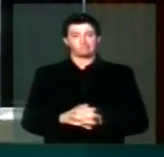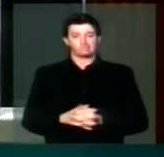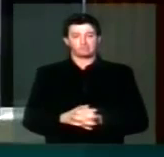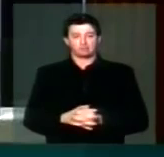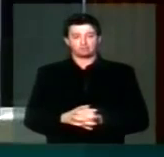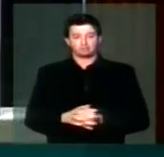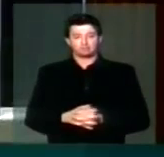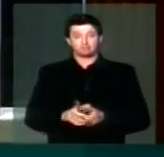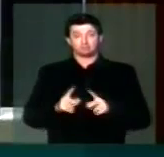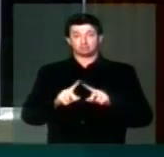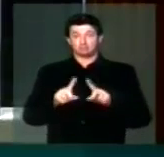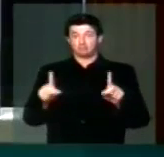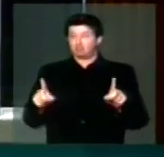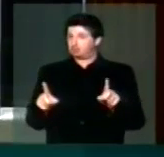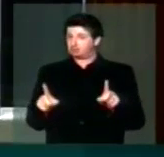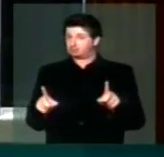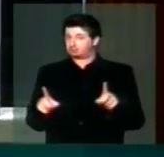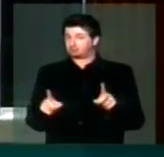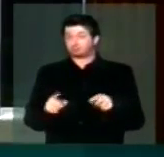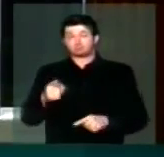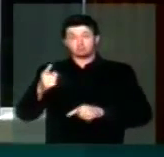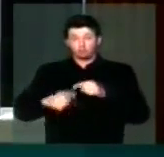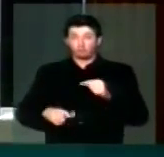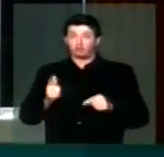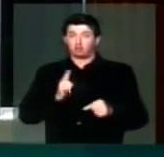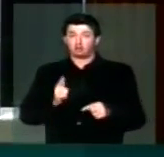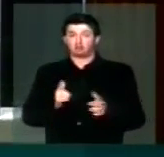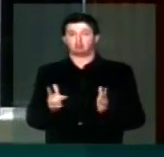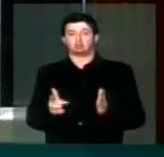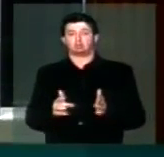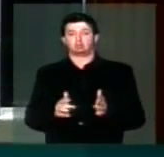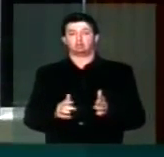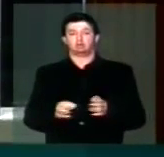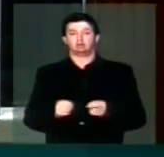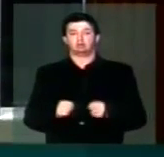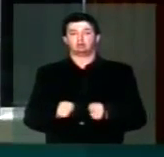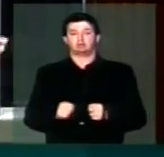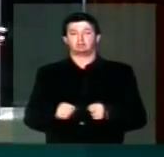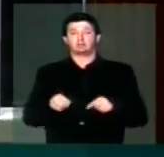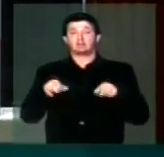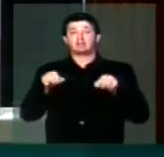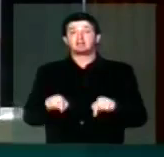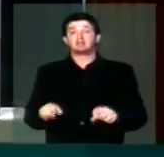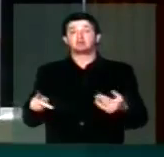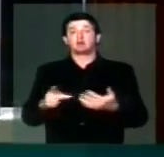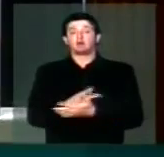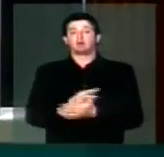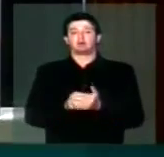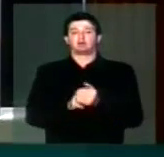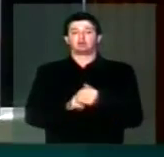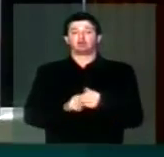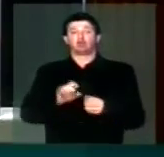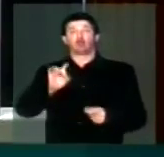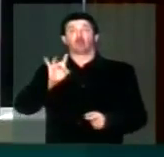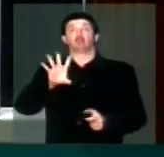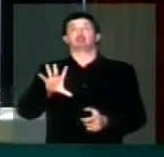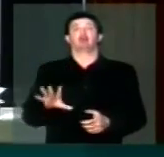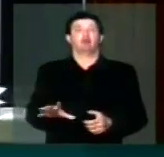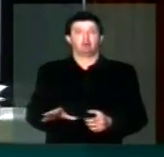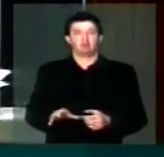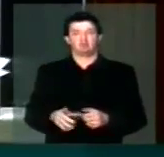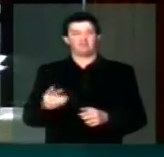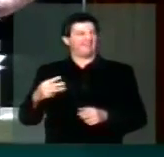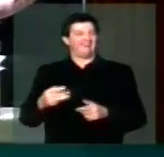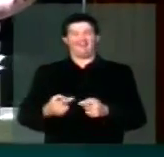história. Porém, nós estamos impedindo que isto aconteça apenas